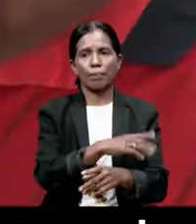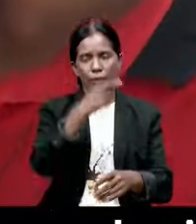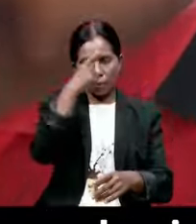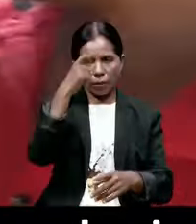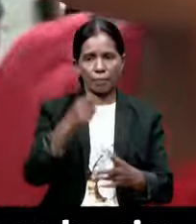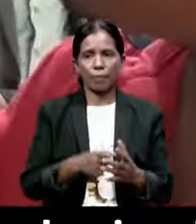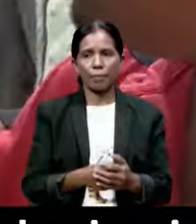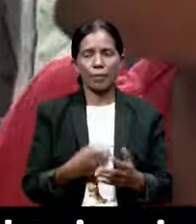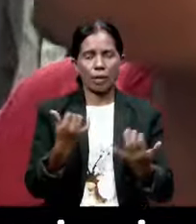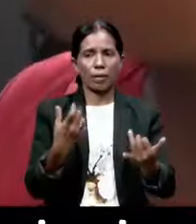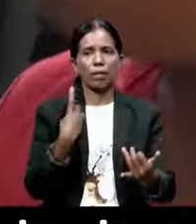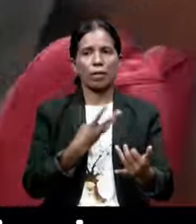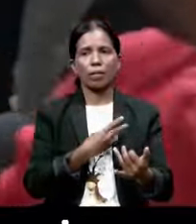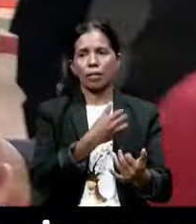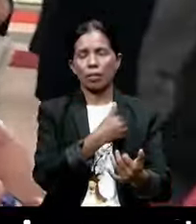Também, agora,